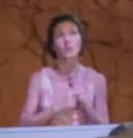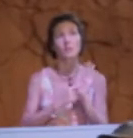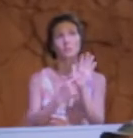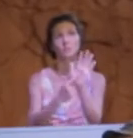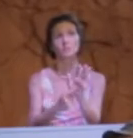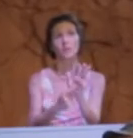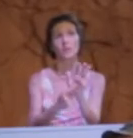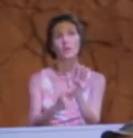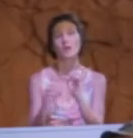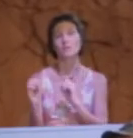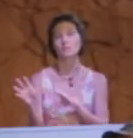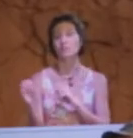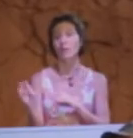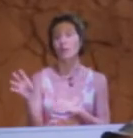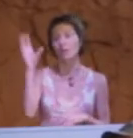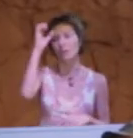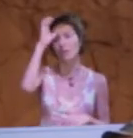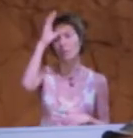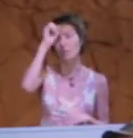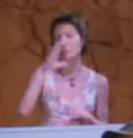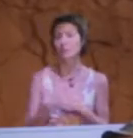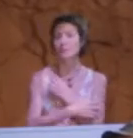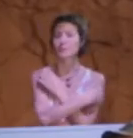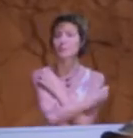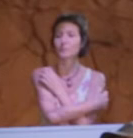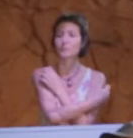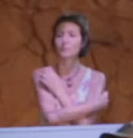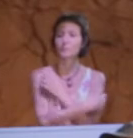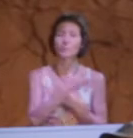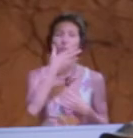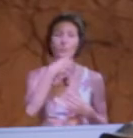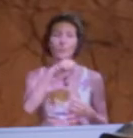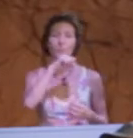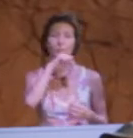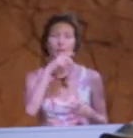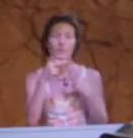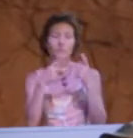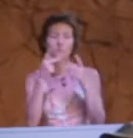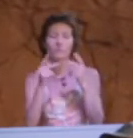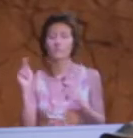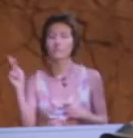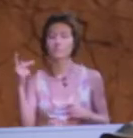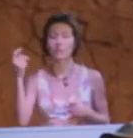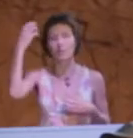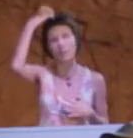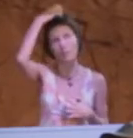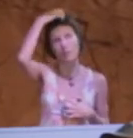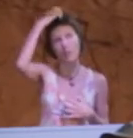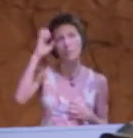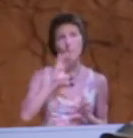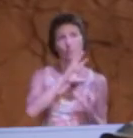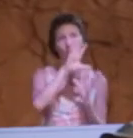gente aprende. E meu pai contava a história do macaco e da onça. A